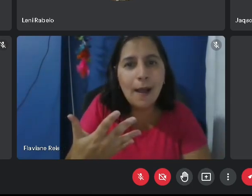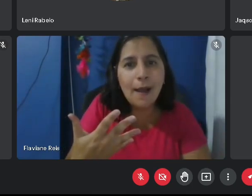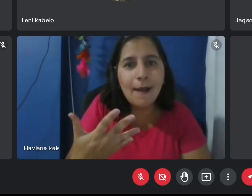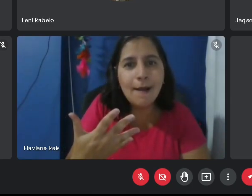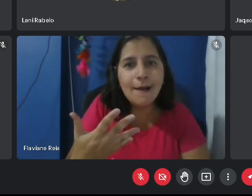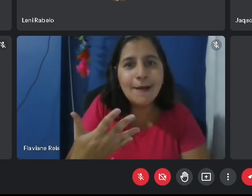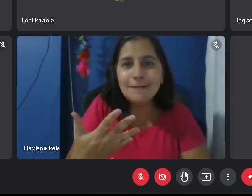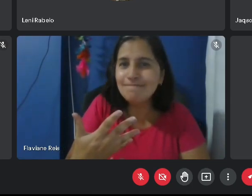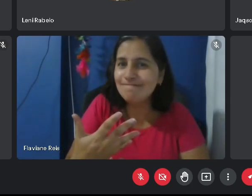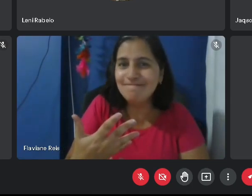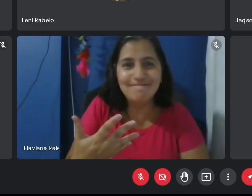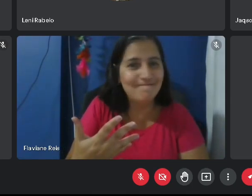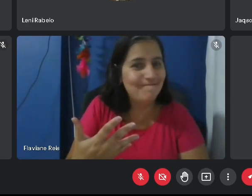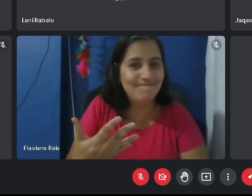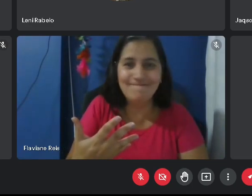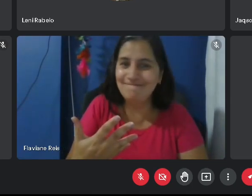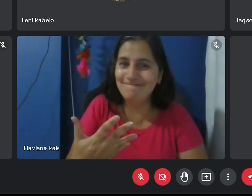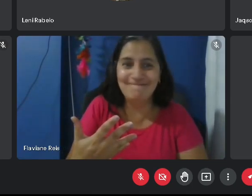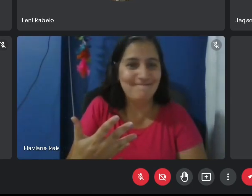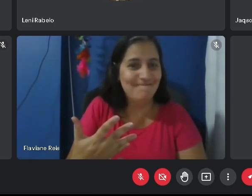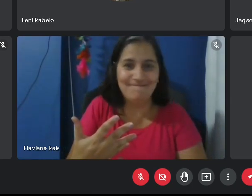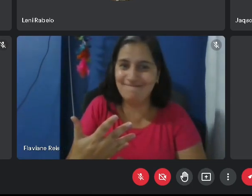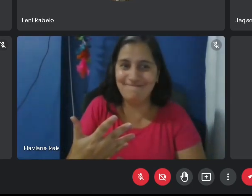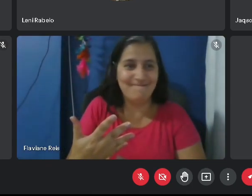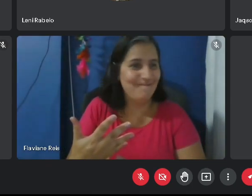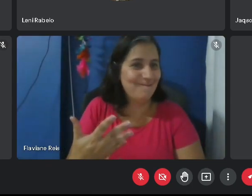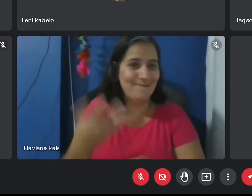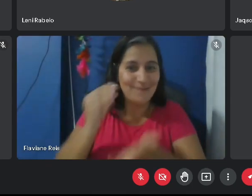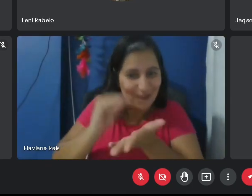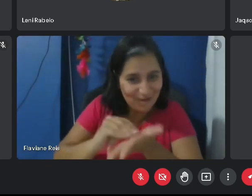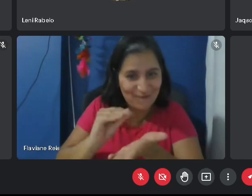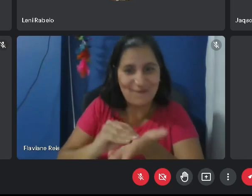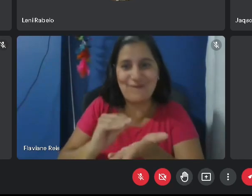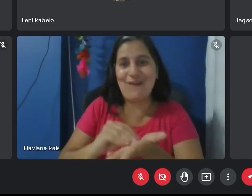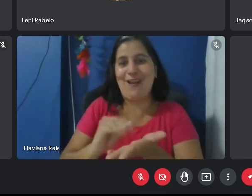Precisa ter essa sensibilidade, essa boa sensibilidade.